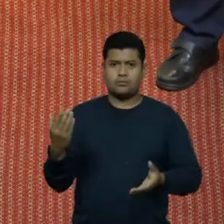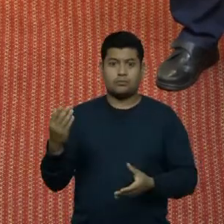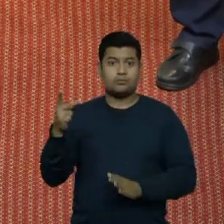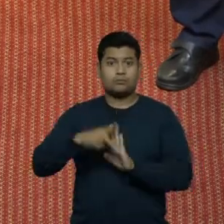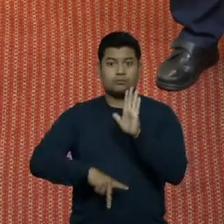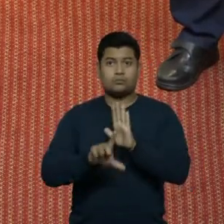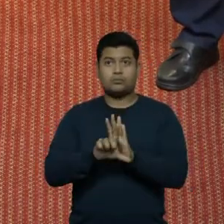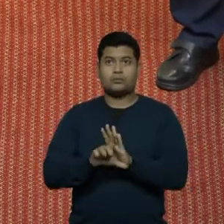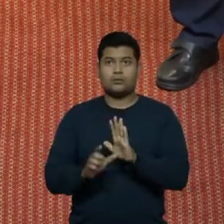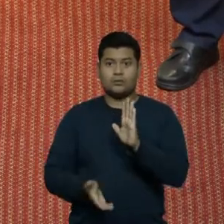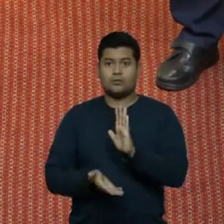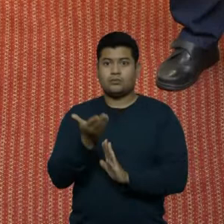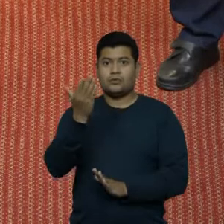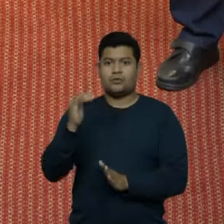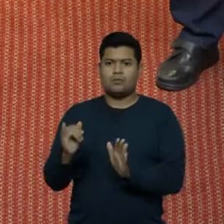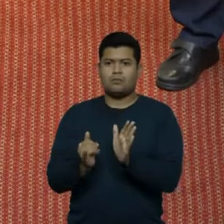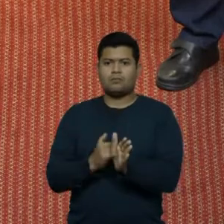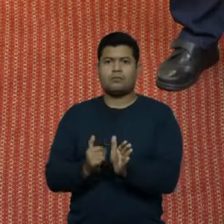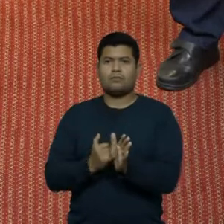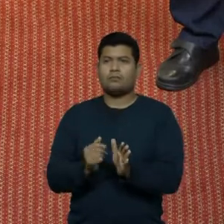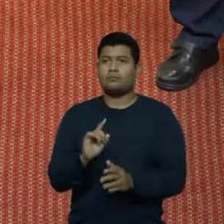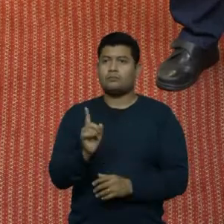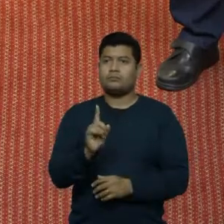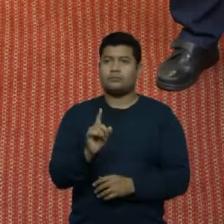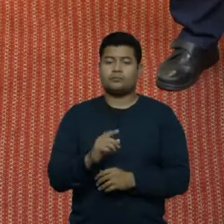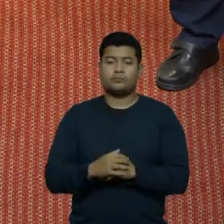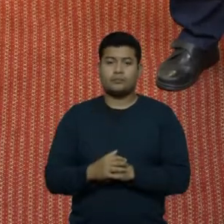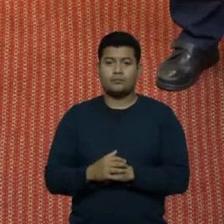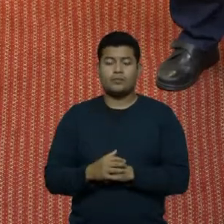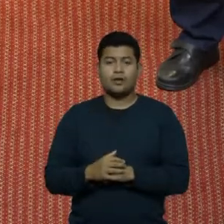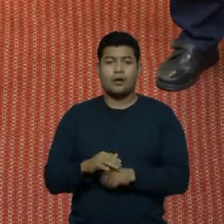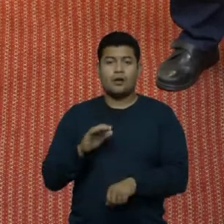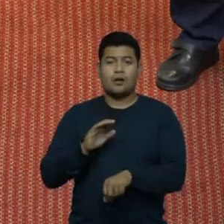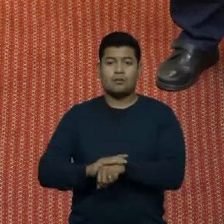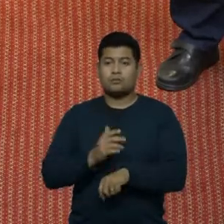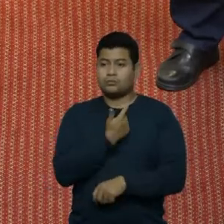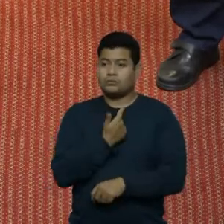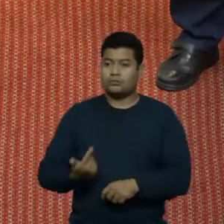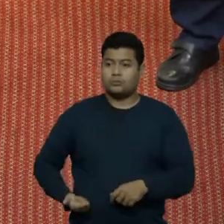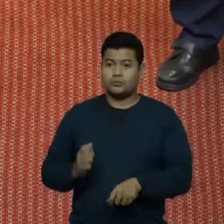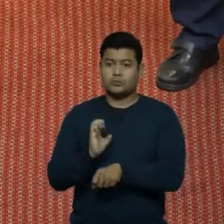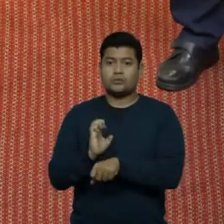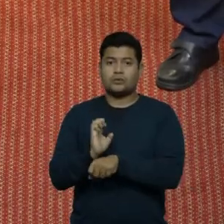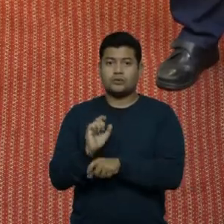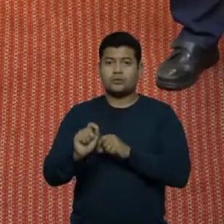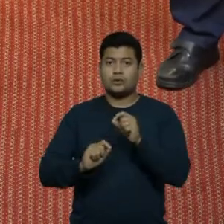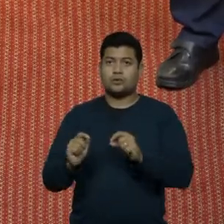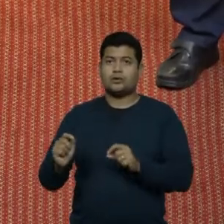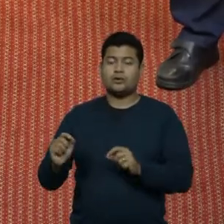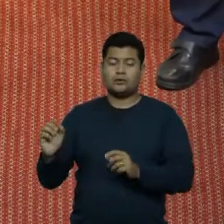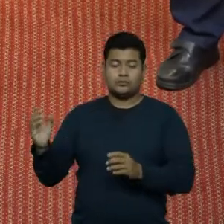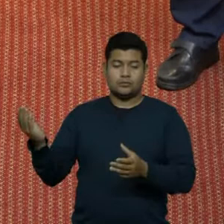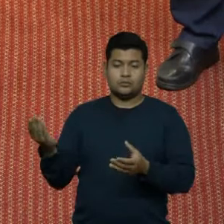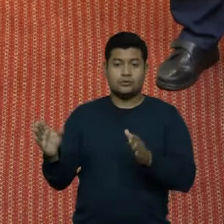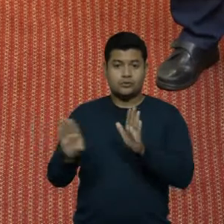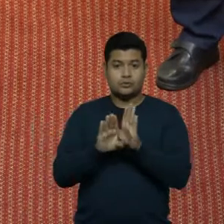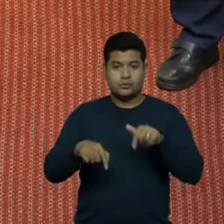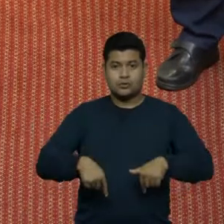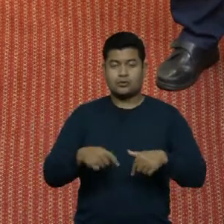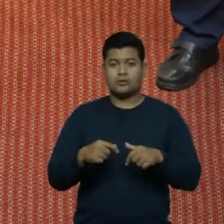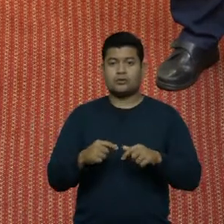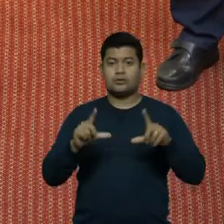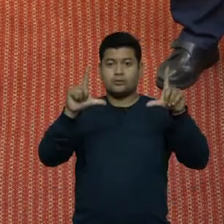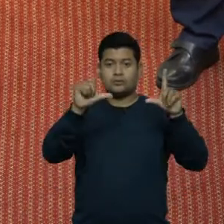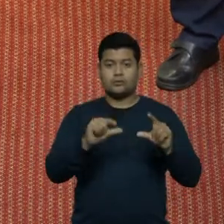que aumentasse impostos o que veio do Governo do Estado foi o projeto de lei diminuído em postos de alguns